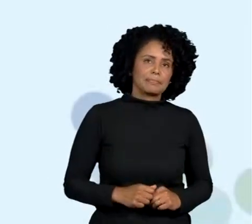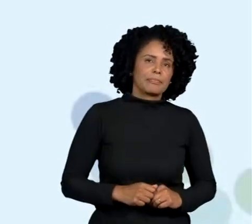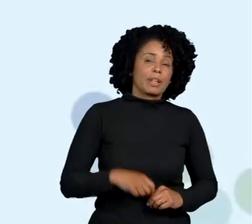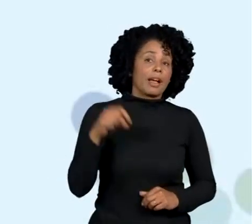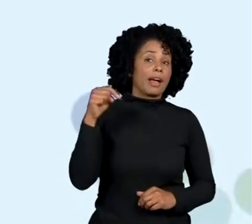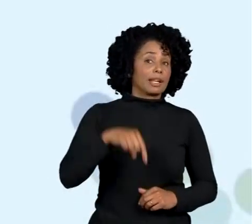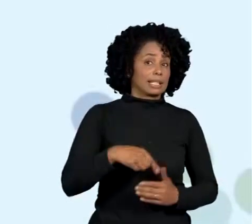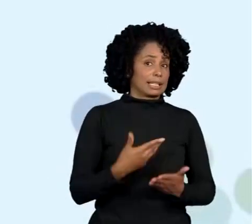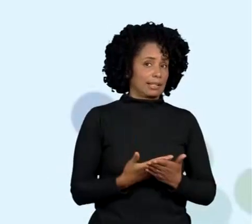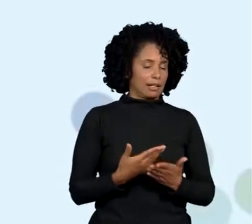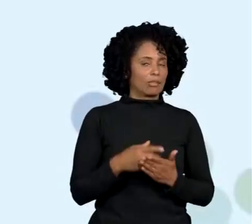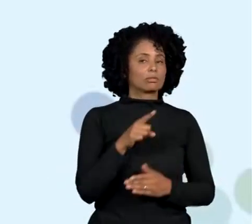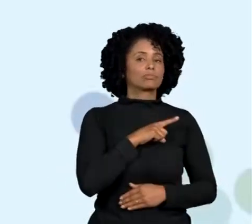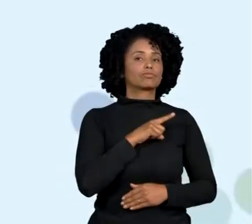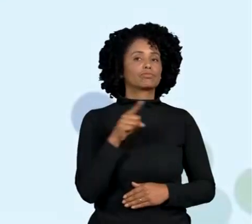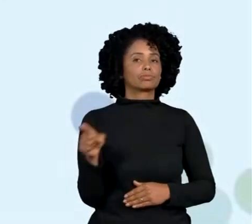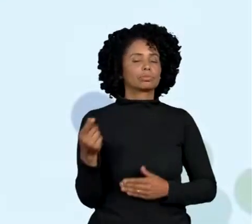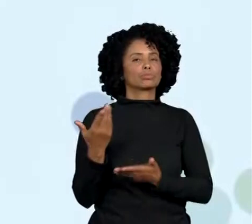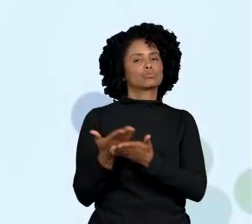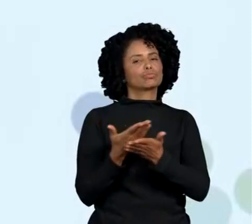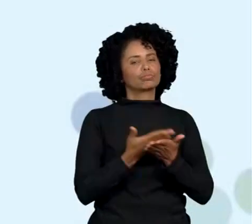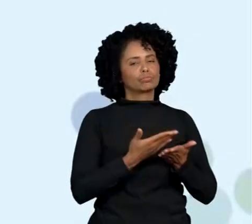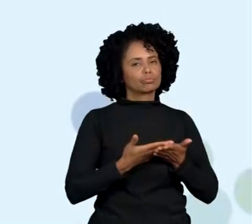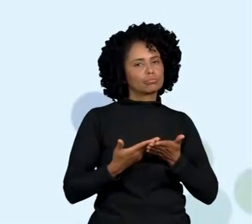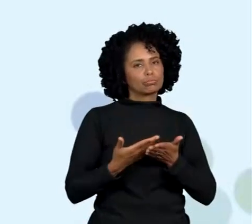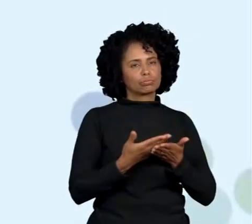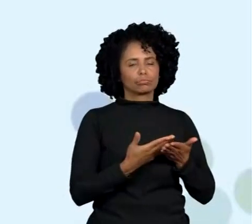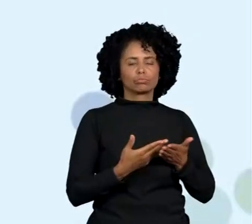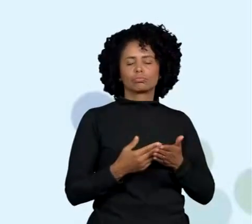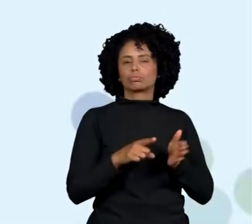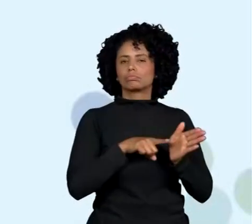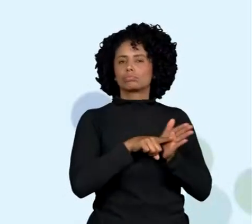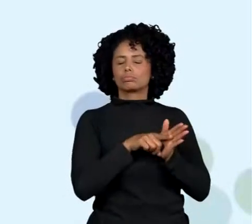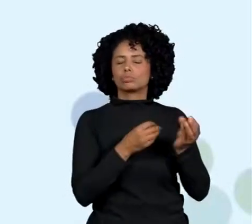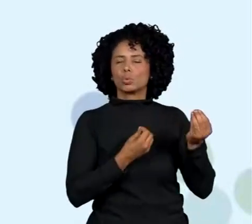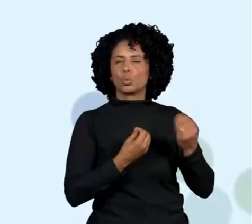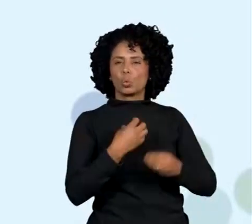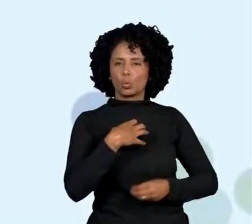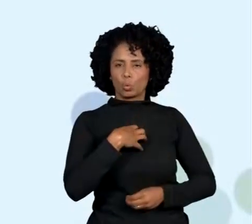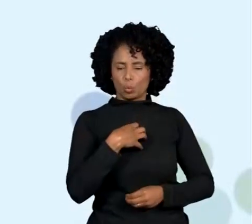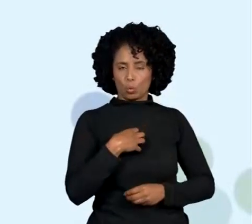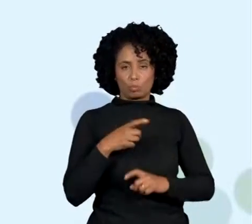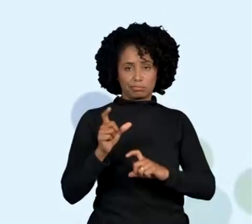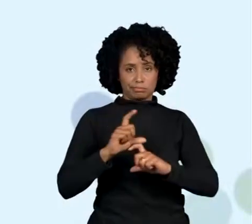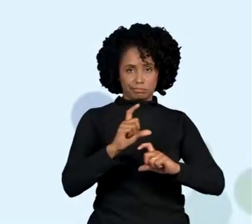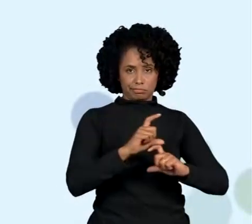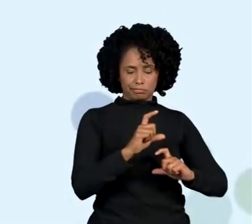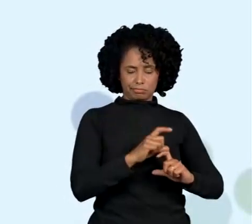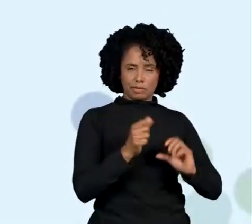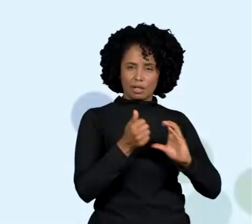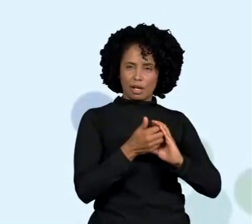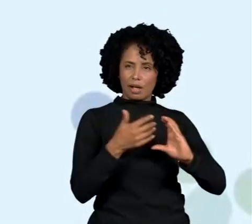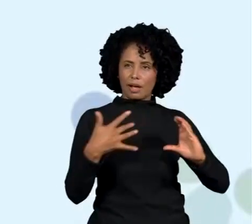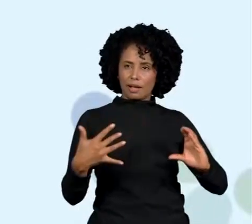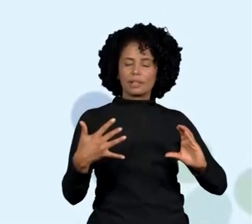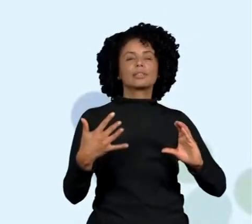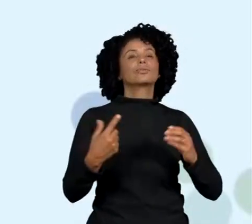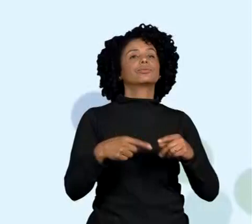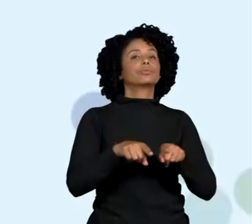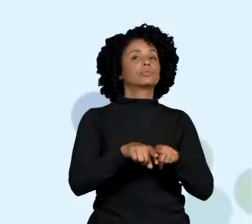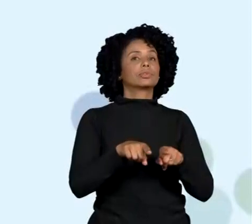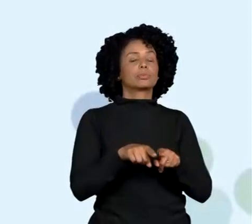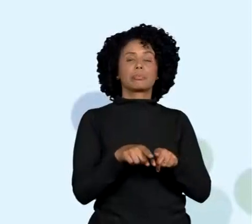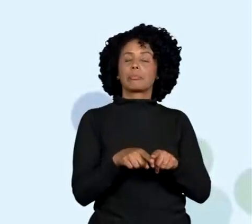Nesta aula, analisaremos uma tirinha, suas características